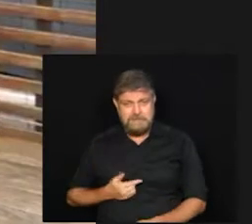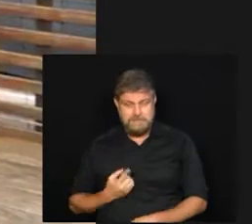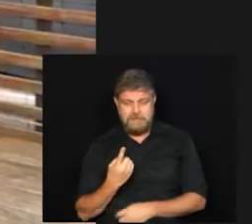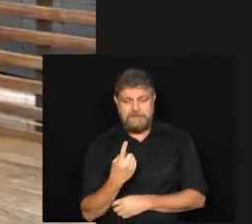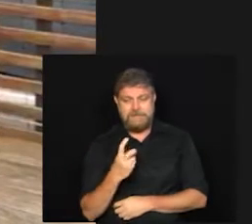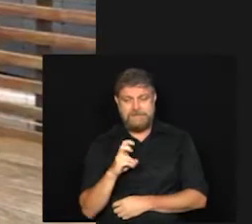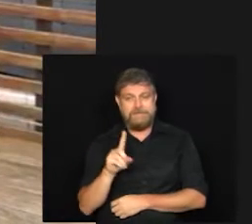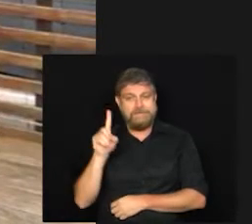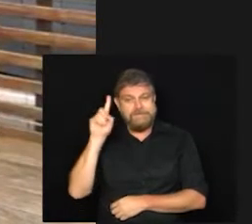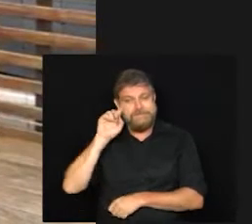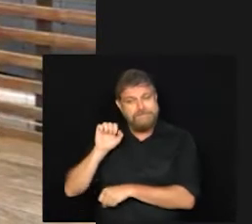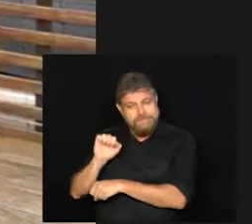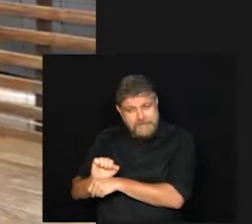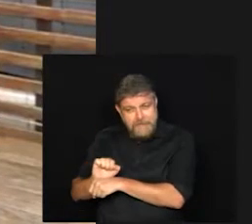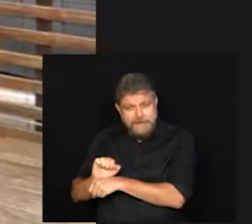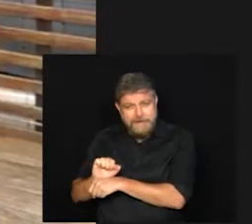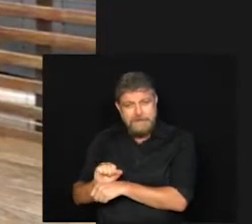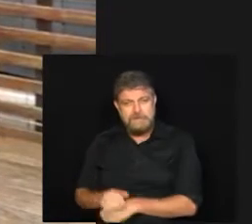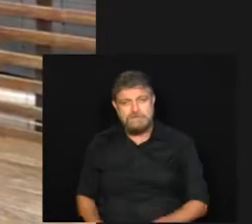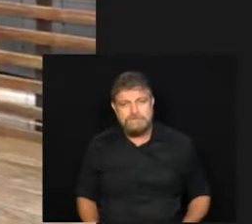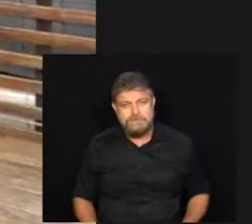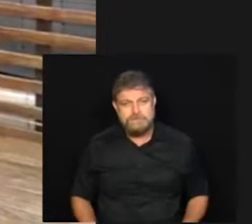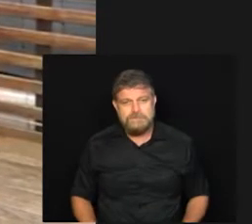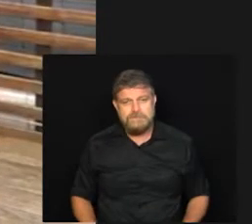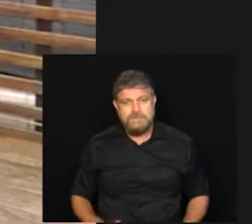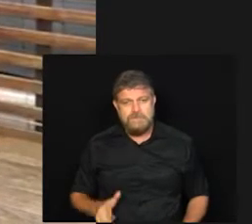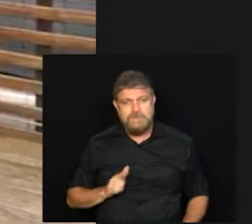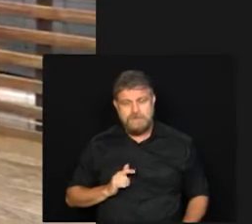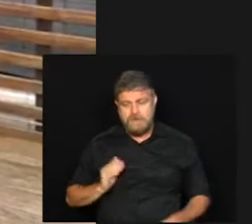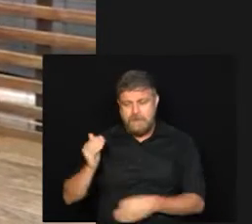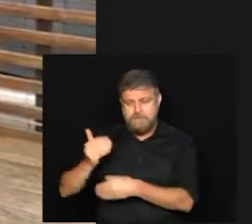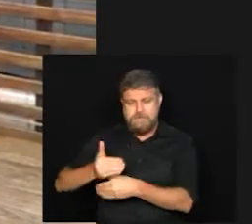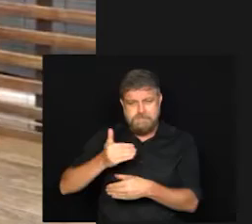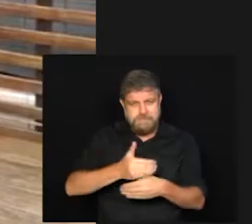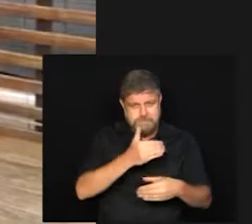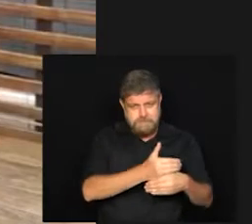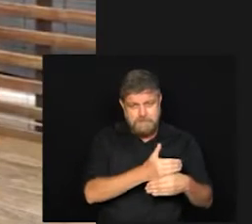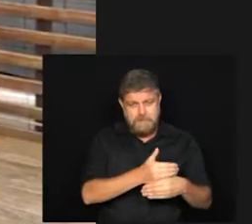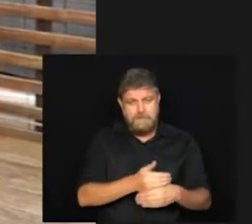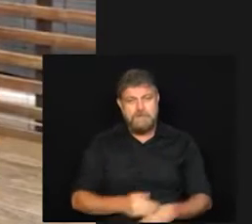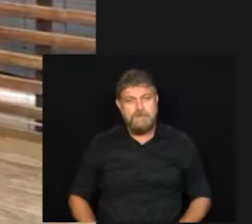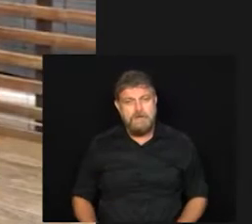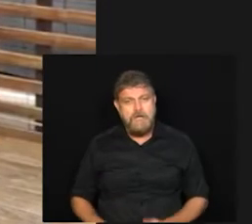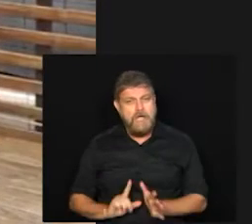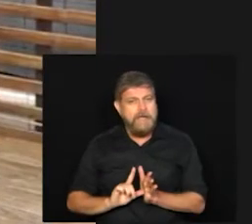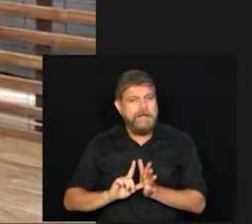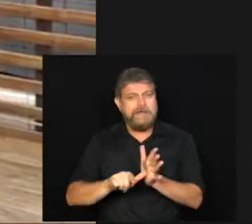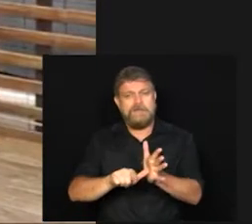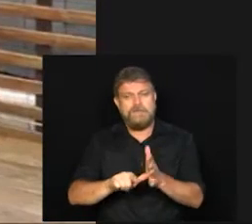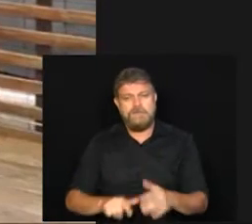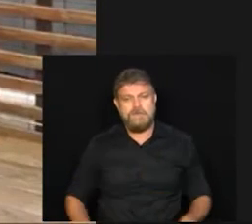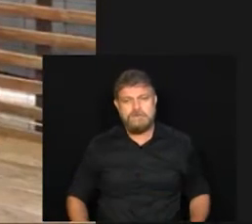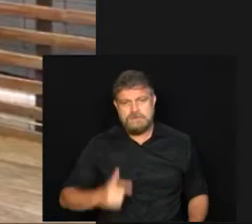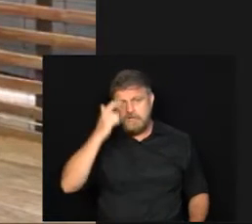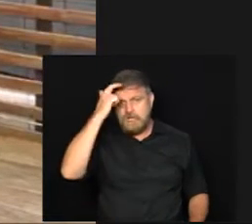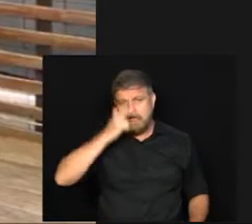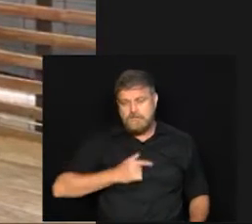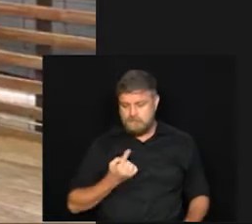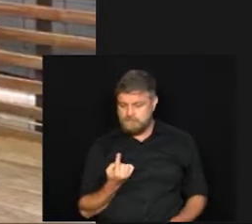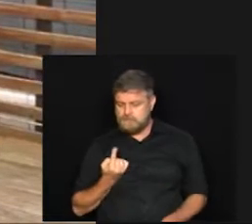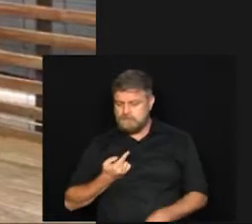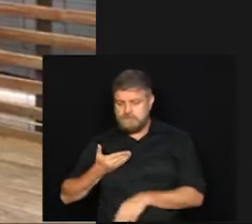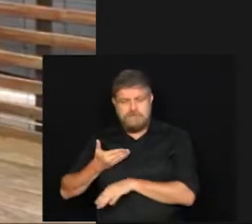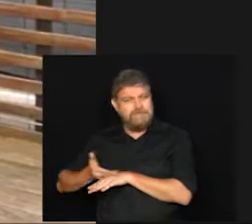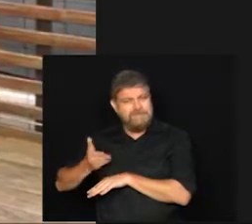15 dias, aí, logo no início do primeiro lockdown que teve, eu comecei a treinar isoladamente,